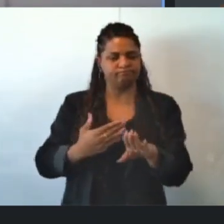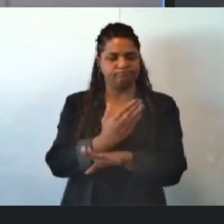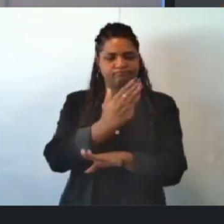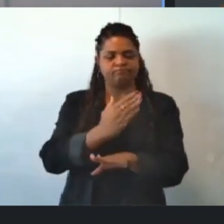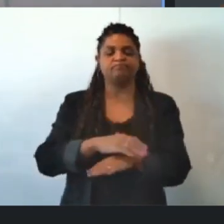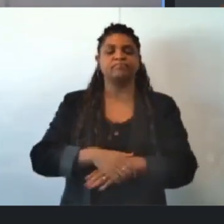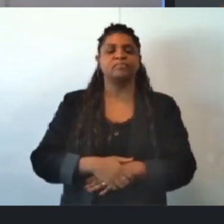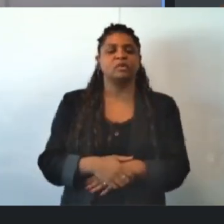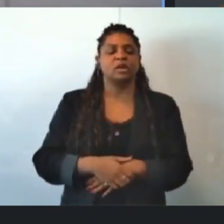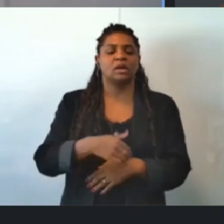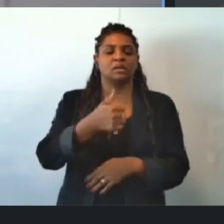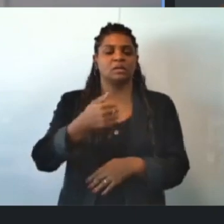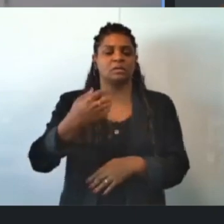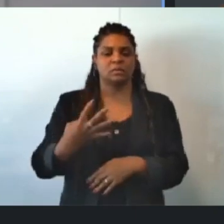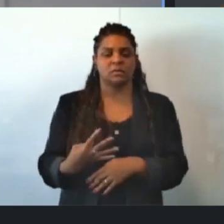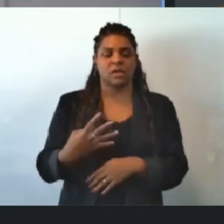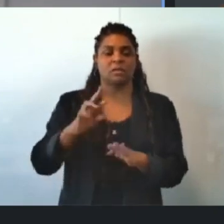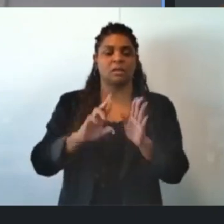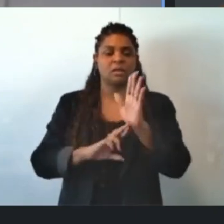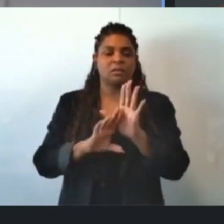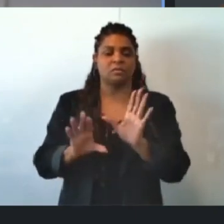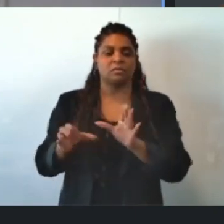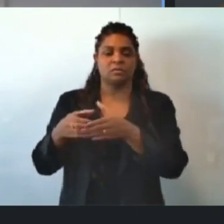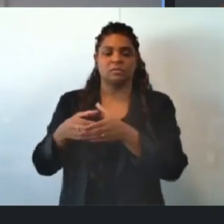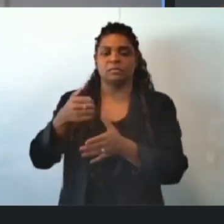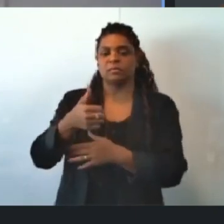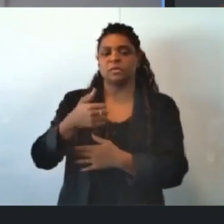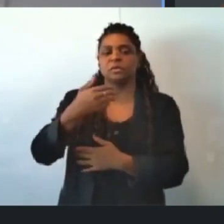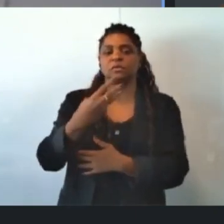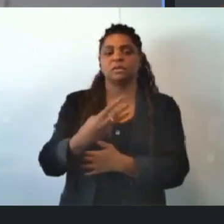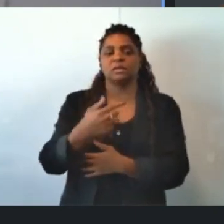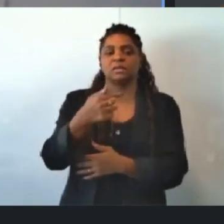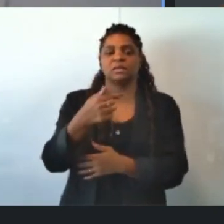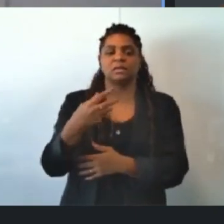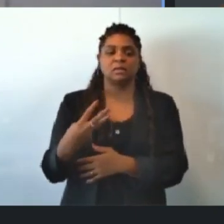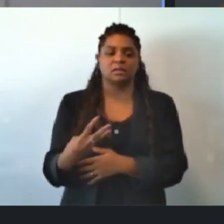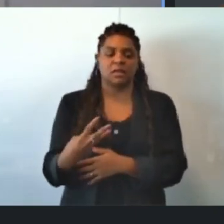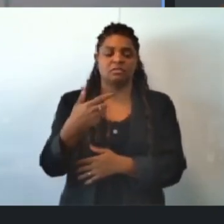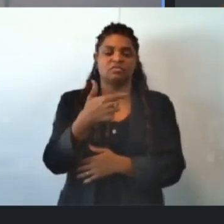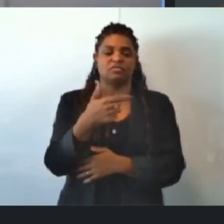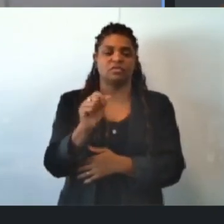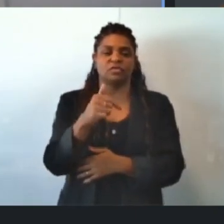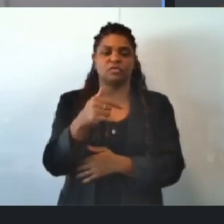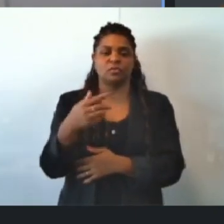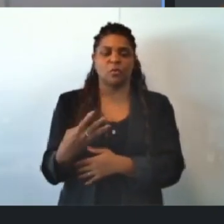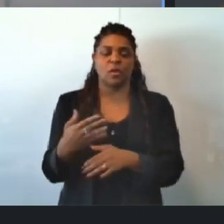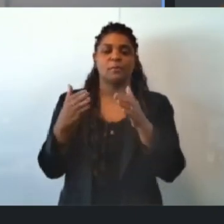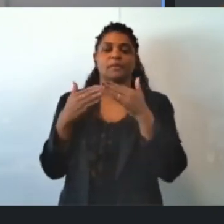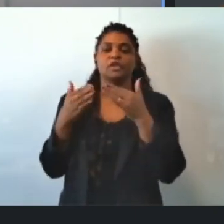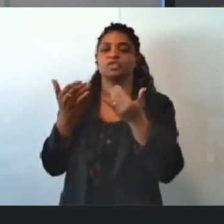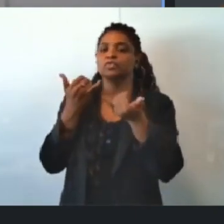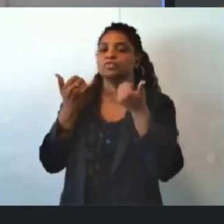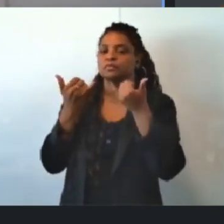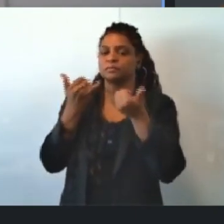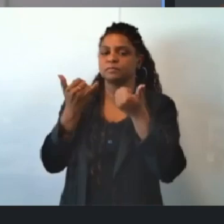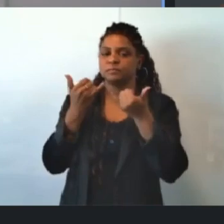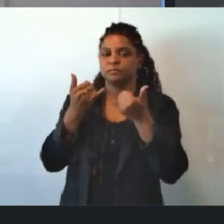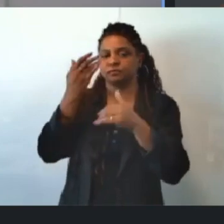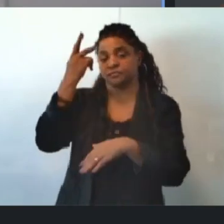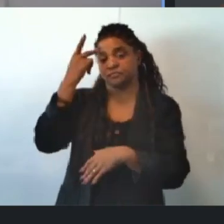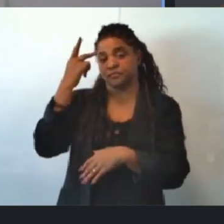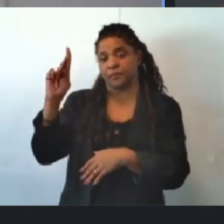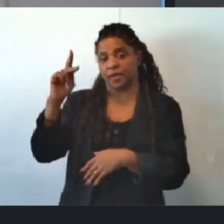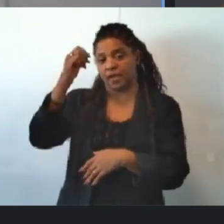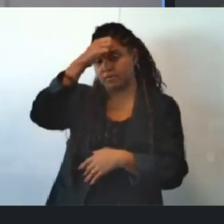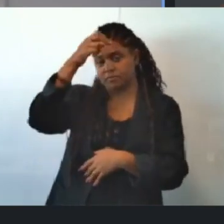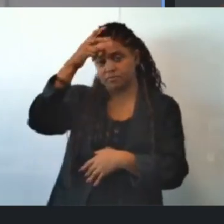comissão 1373-24, um pedido de informação. Destinatária, a Prefeitura de Belo Horizonte e a Superintendência de Mobilidade do município